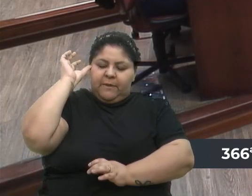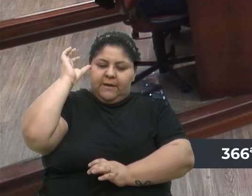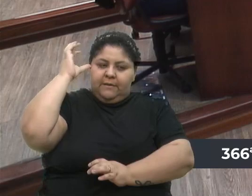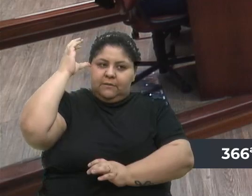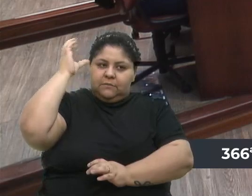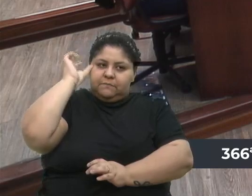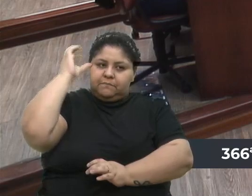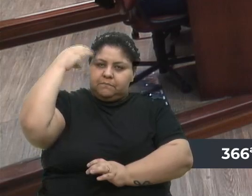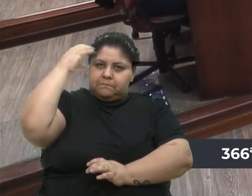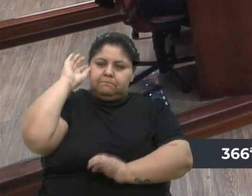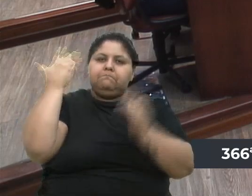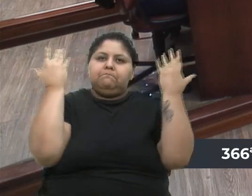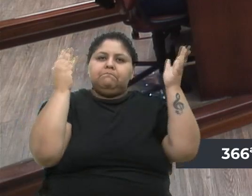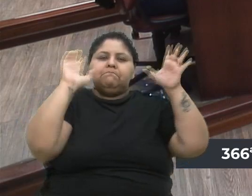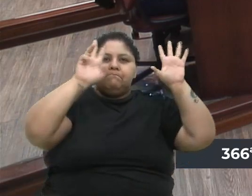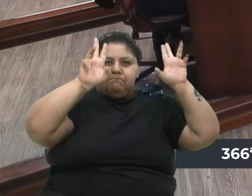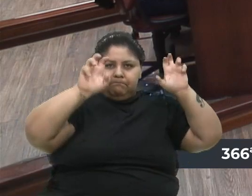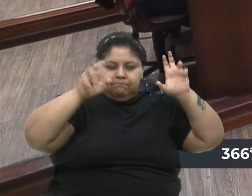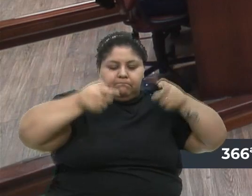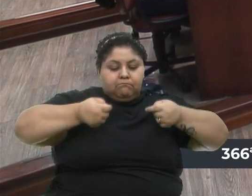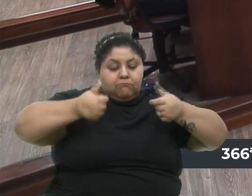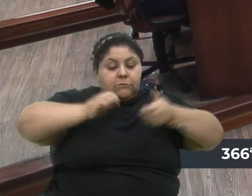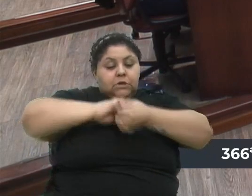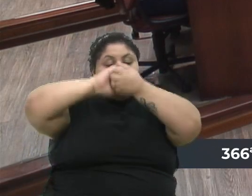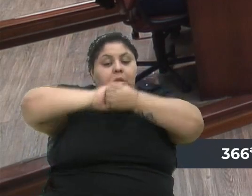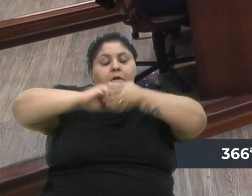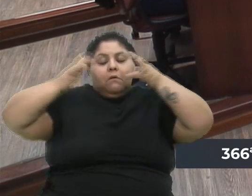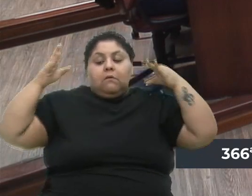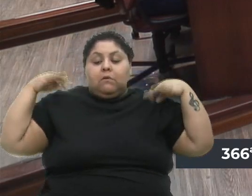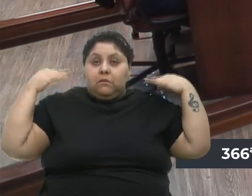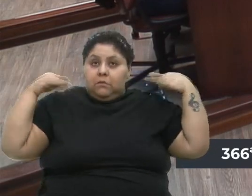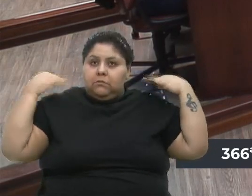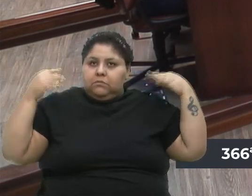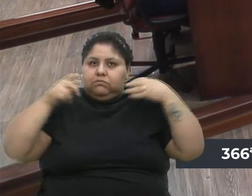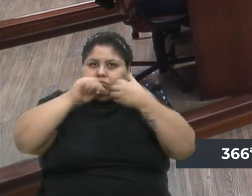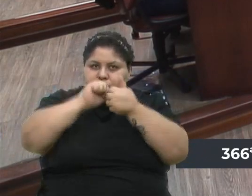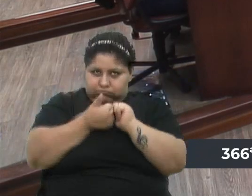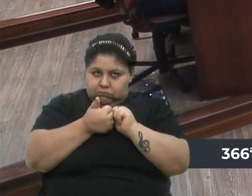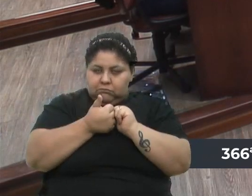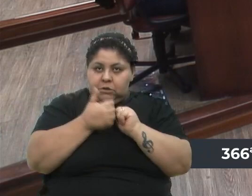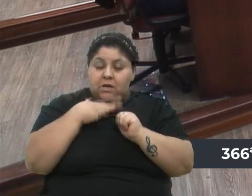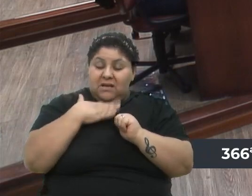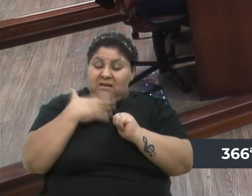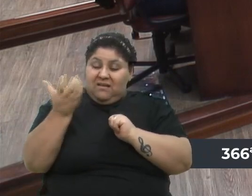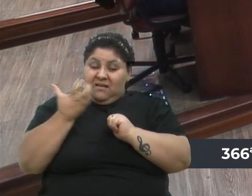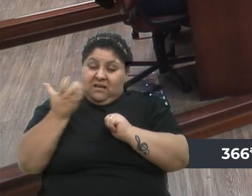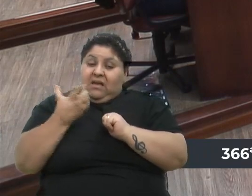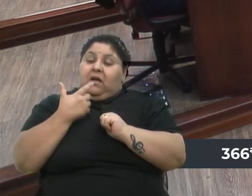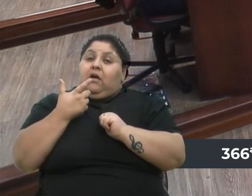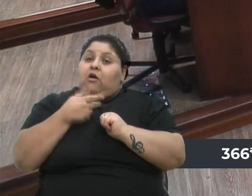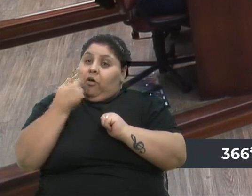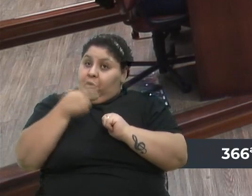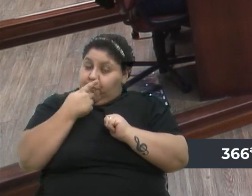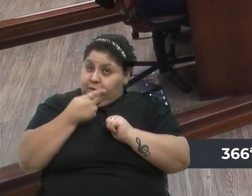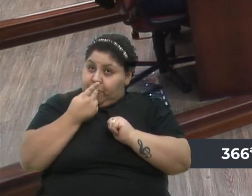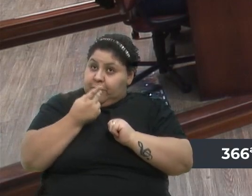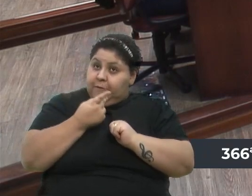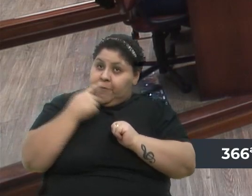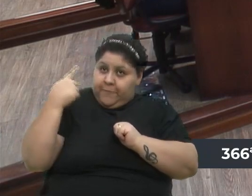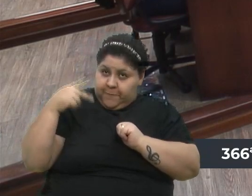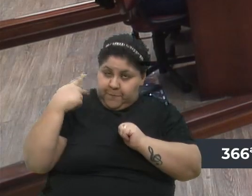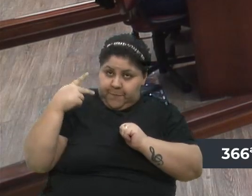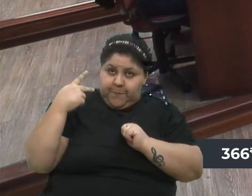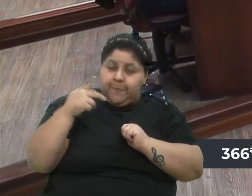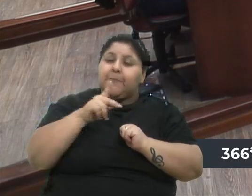tem quase uma parceria aí na questão de turismo e esporte. E eu quero repercutir a fala do vereador